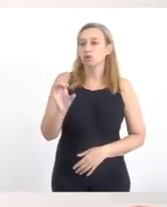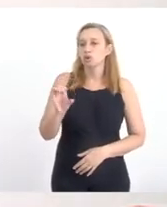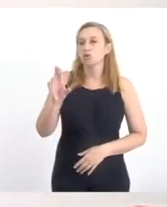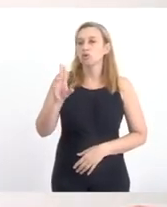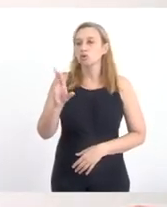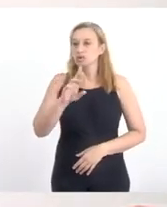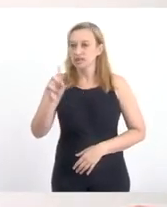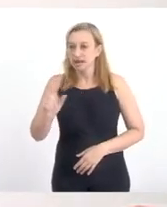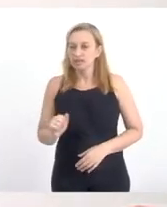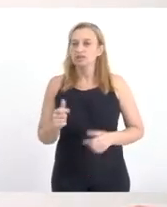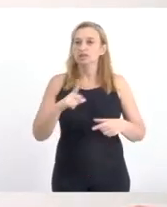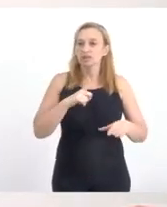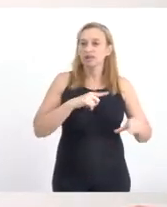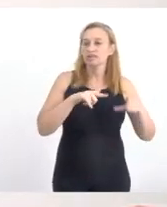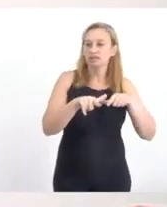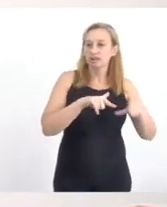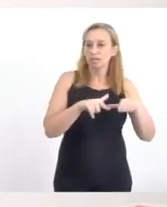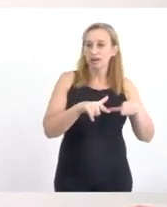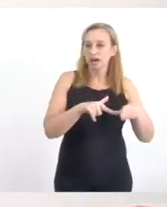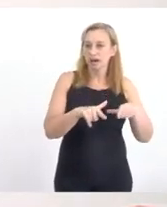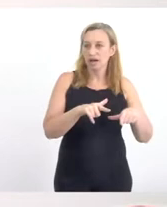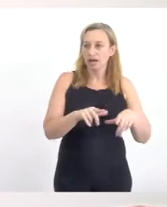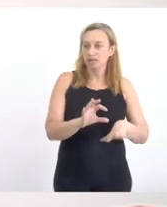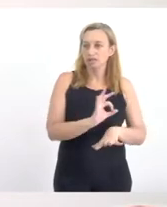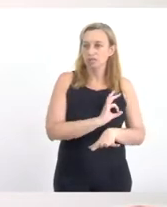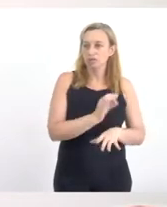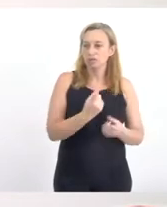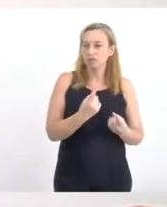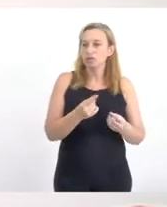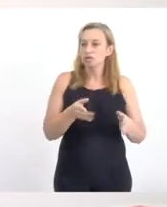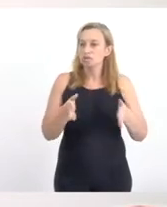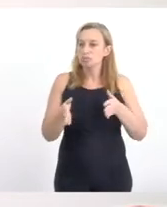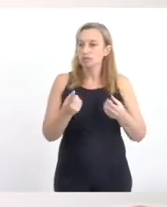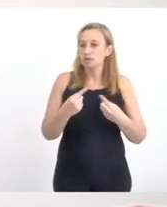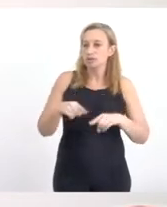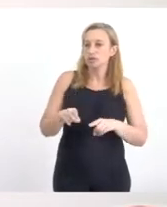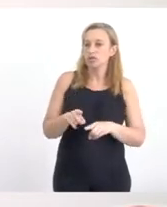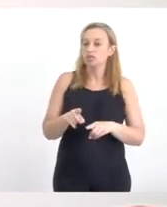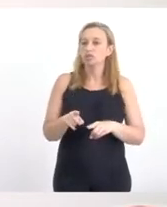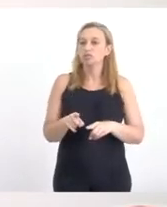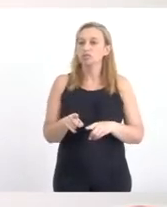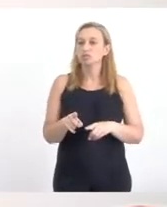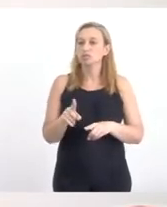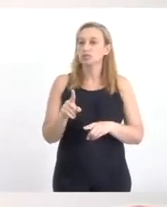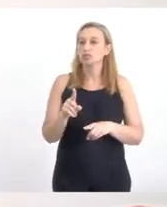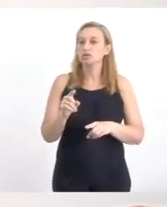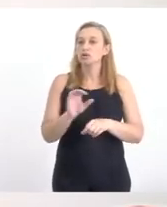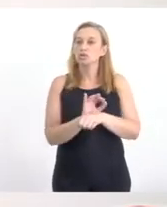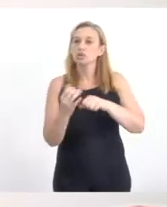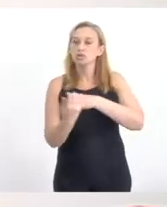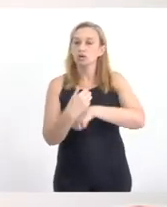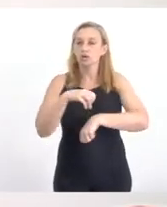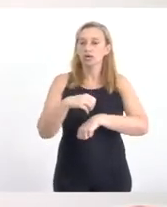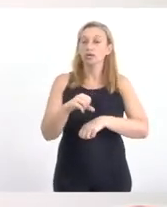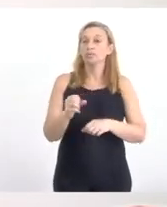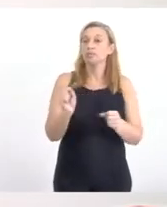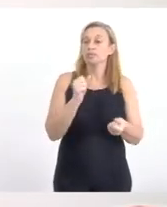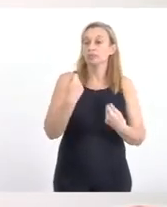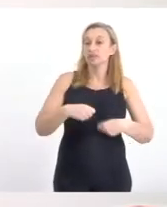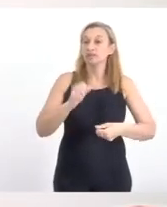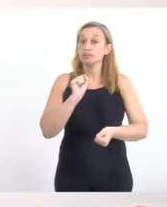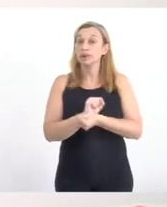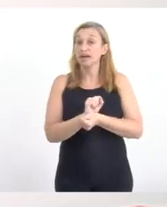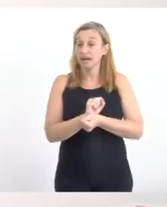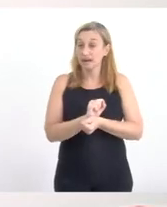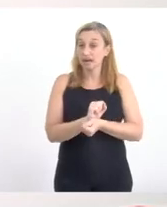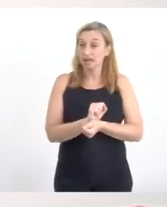durante as ações da do Jeca contra o Corona a gente já teve que interromper a nossa são numa tarde por conta